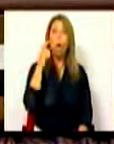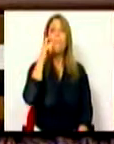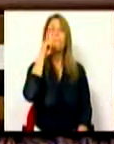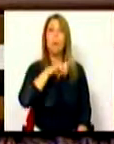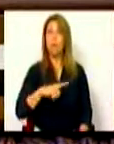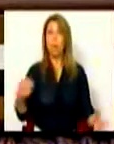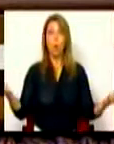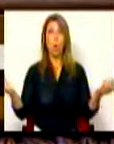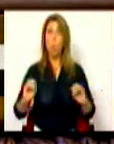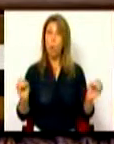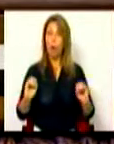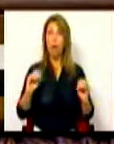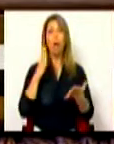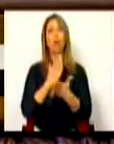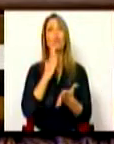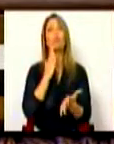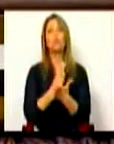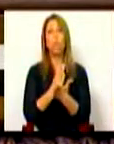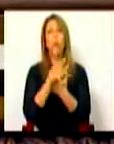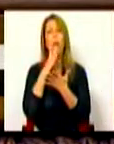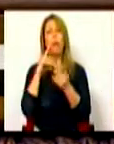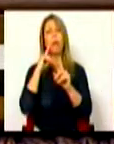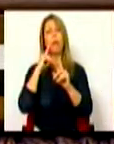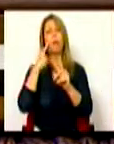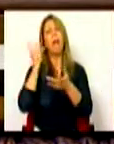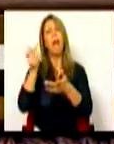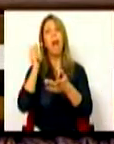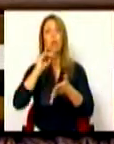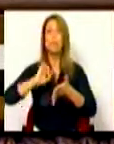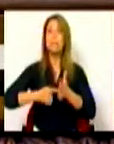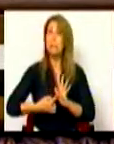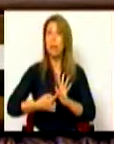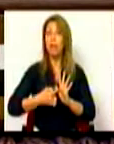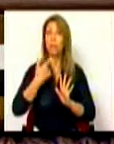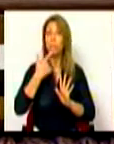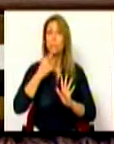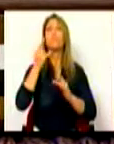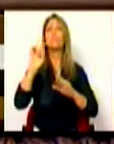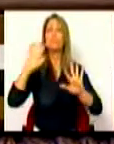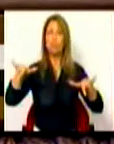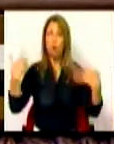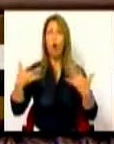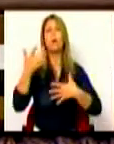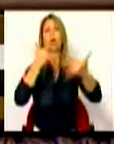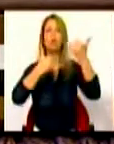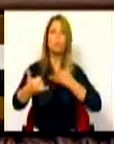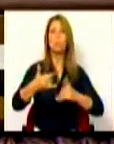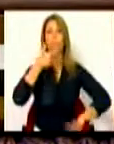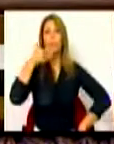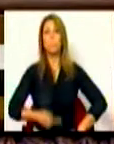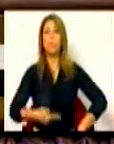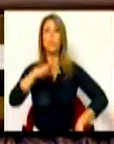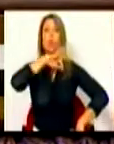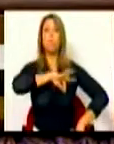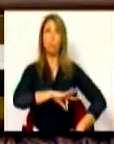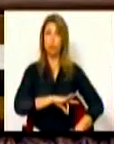tendo as habilitações literárias necessárias, estas possam ser substituídas pela experiência profissional,